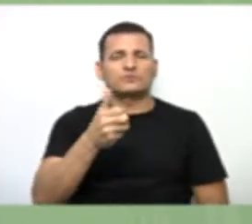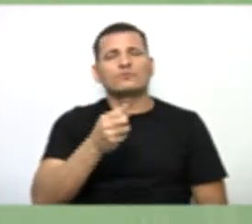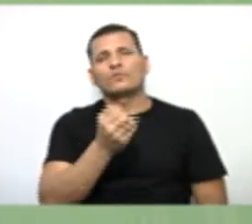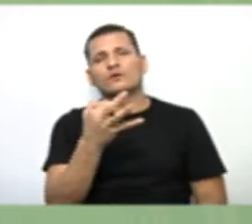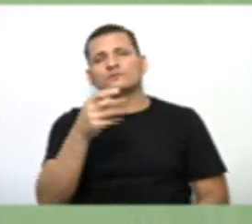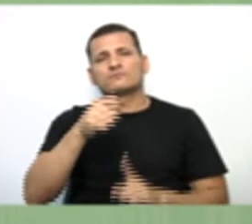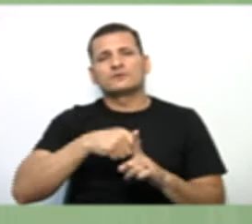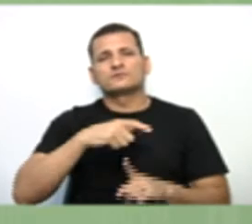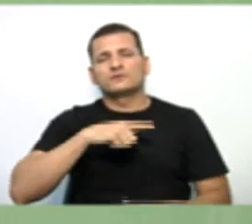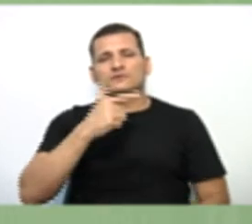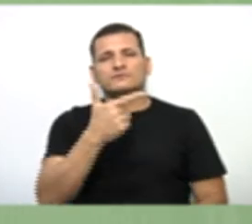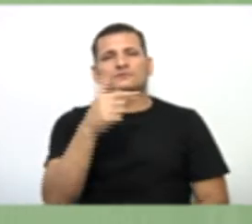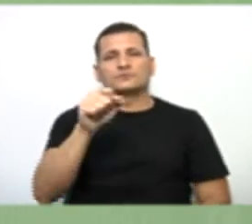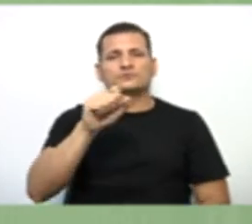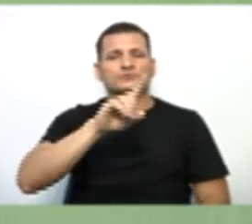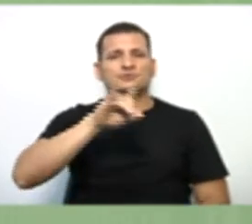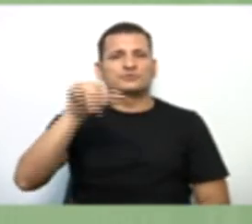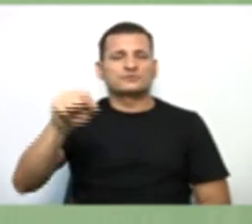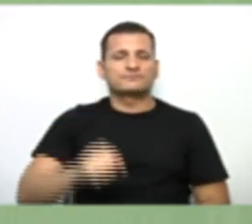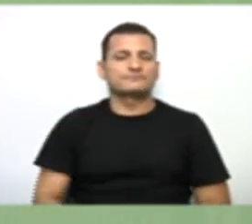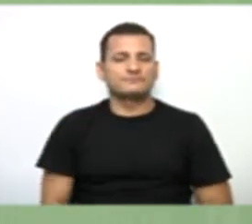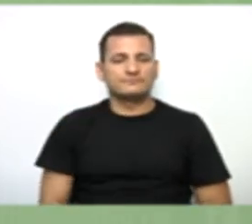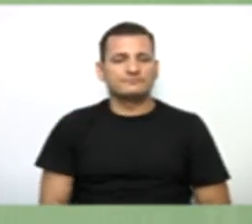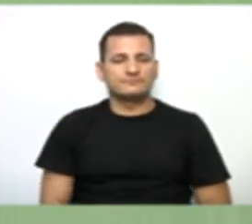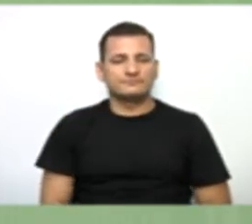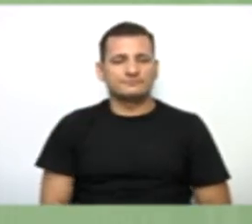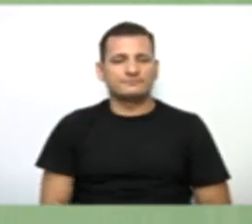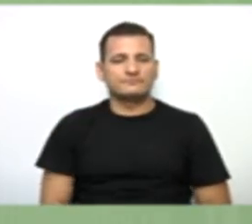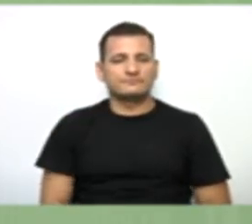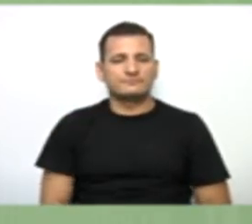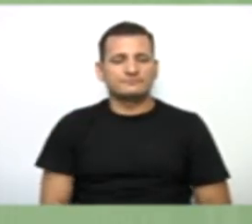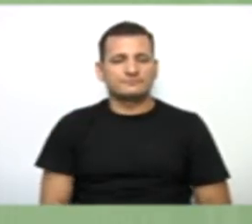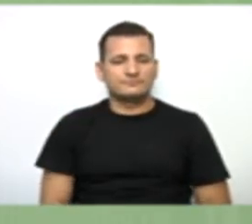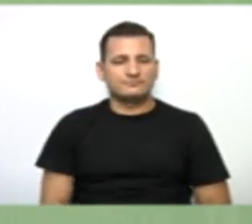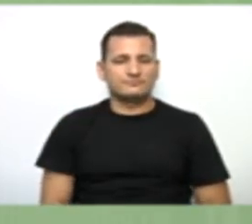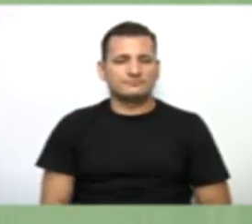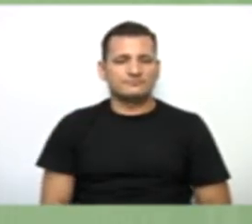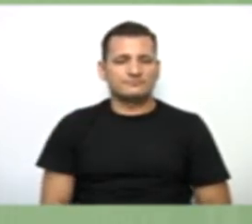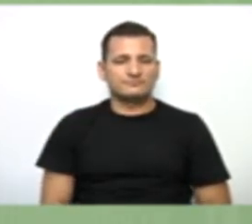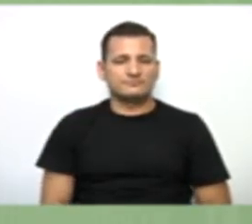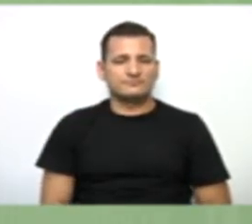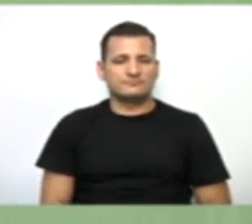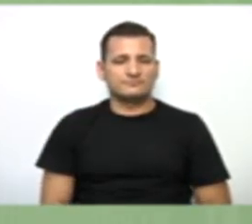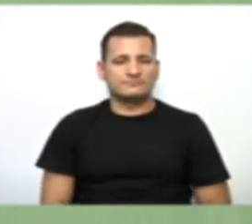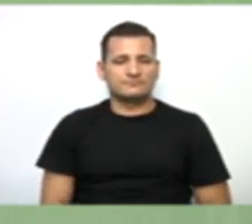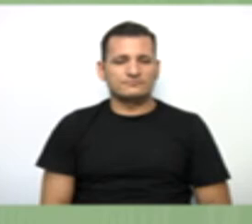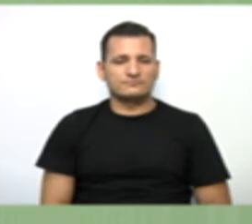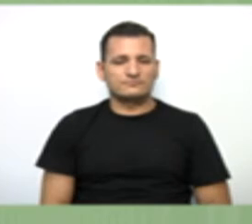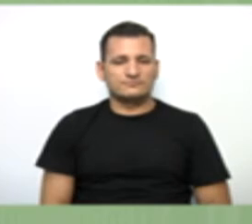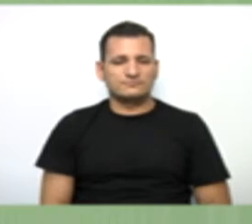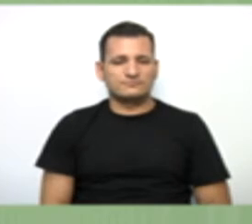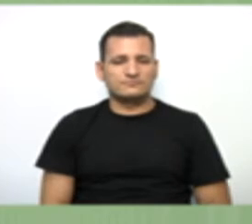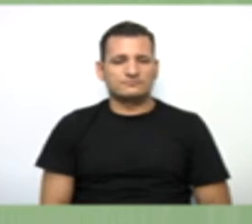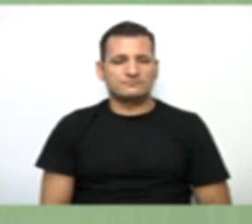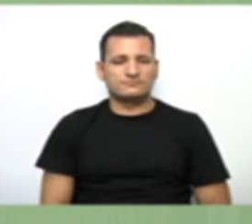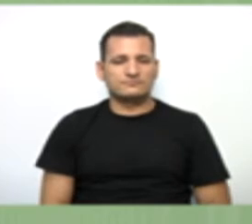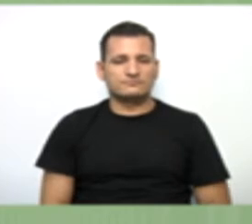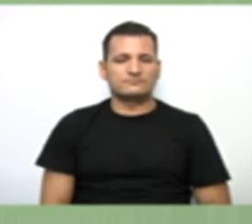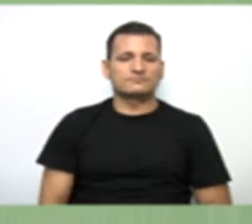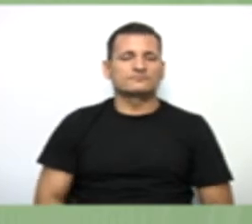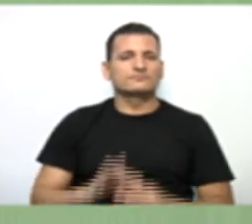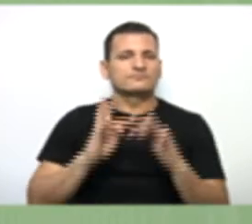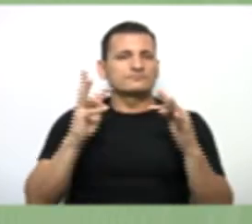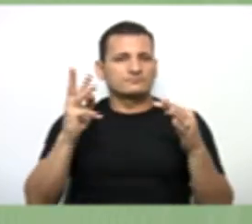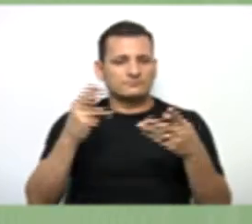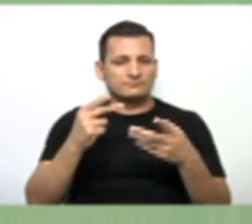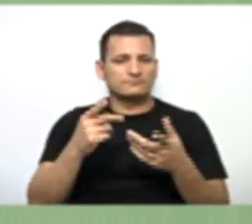28 dias? Isso mesmo, parabéns, você acertou. Não é a resposta certa.